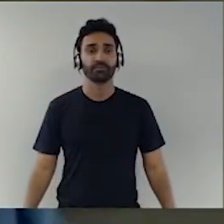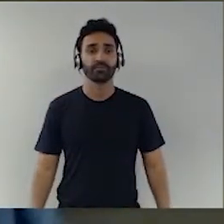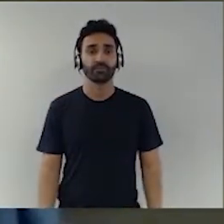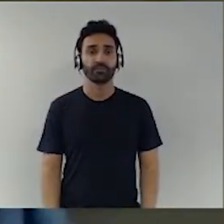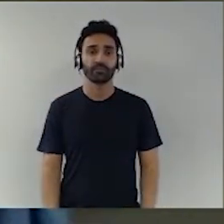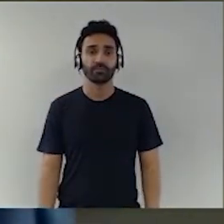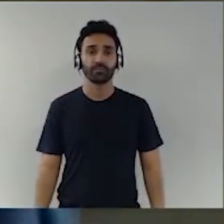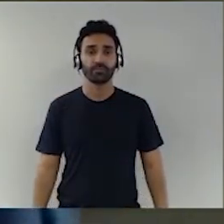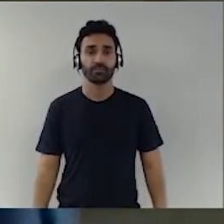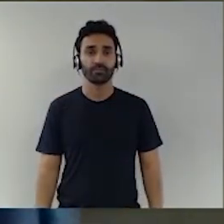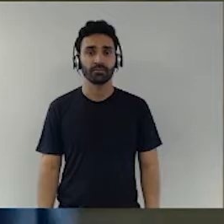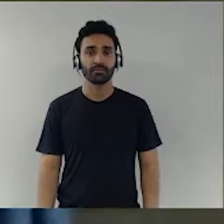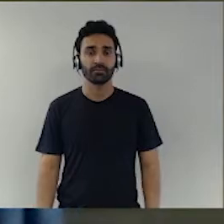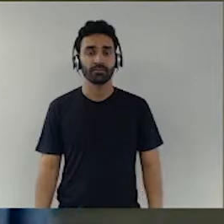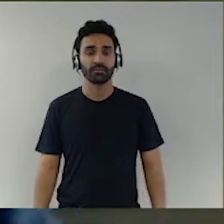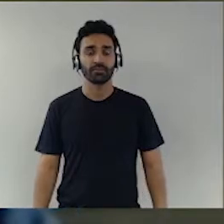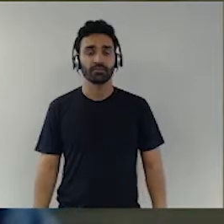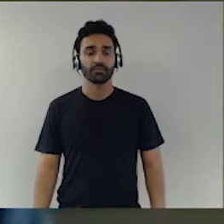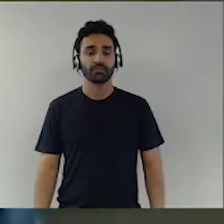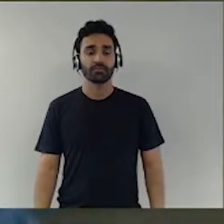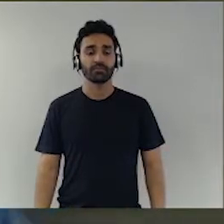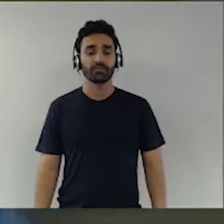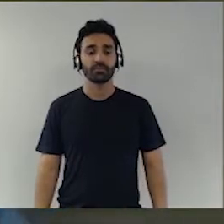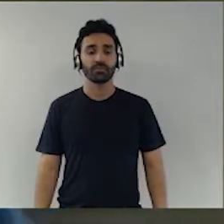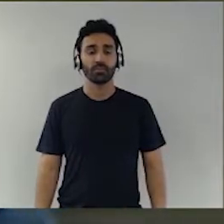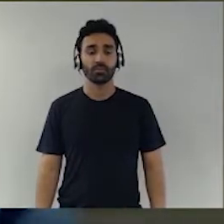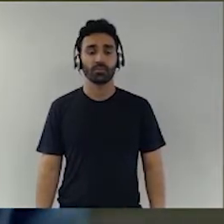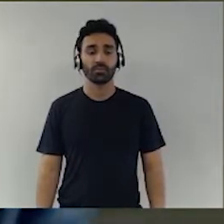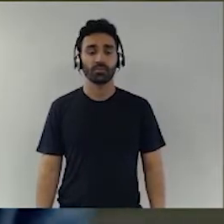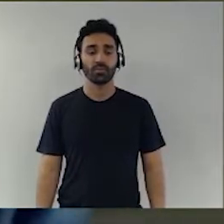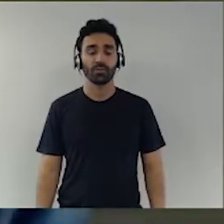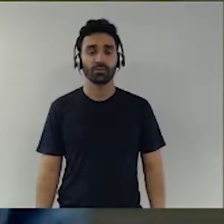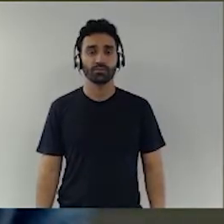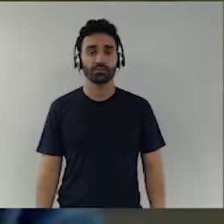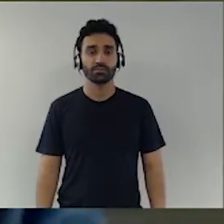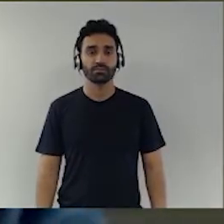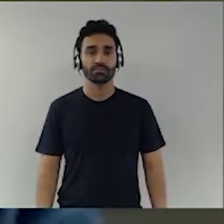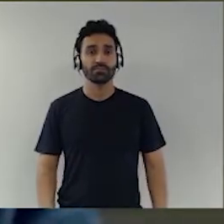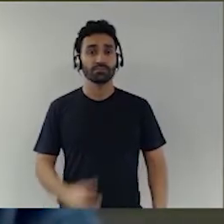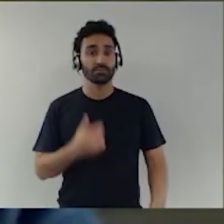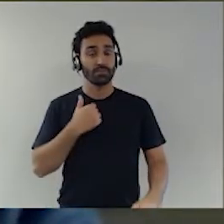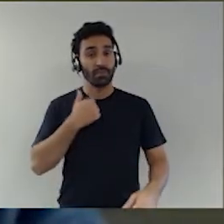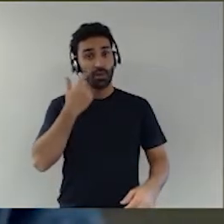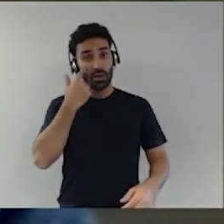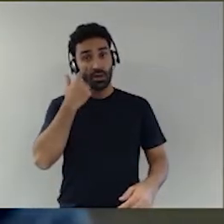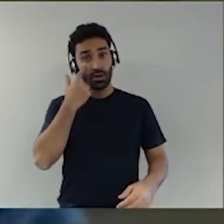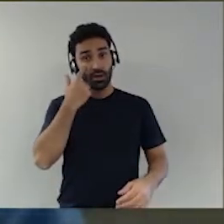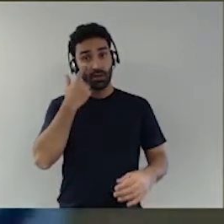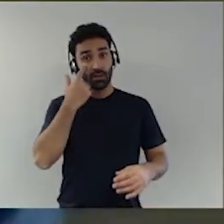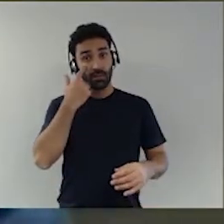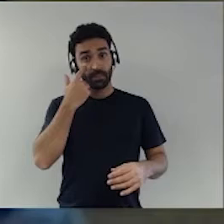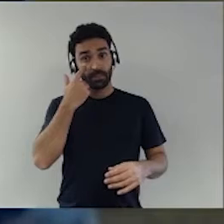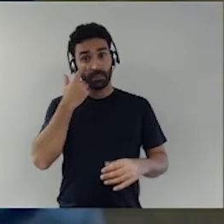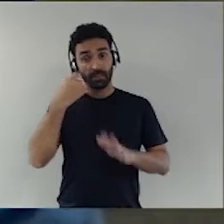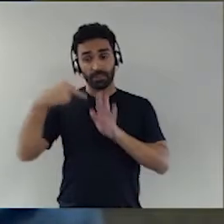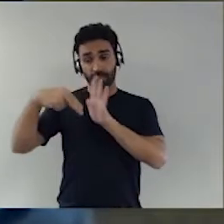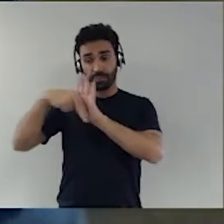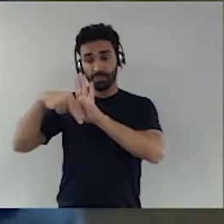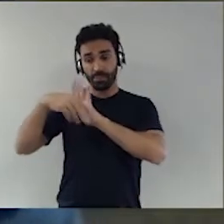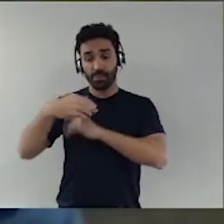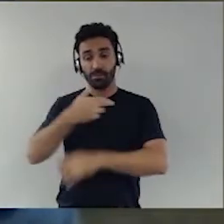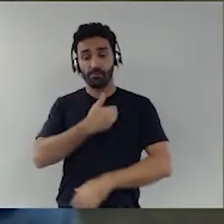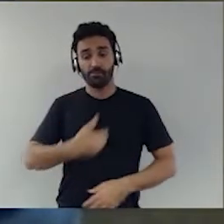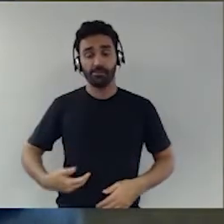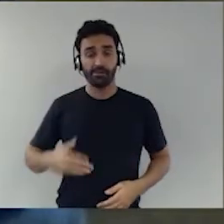diante desse conflito entre regras emanadas a partir de normas jurídicas editadas pelo governo